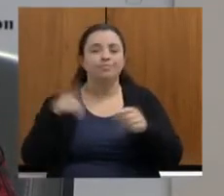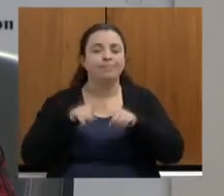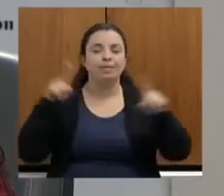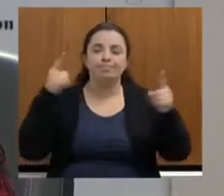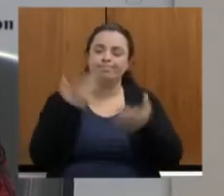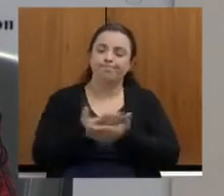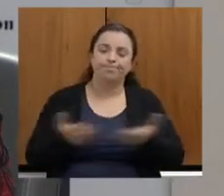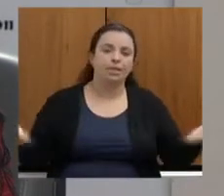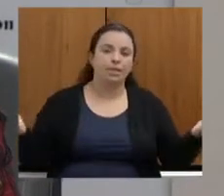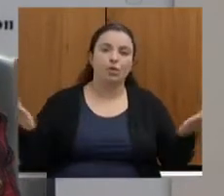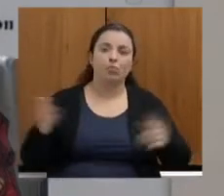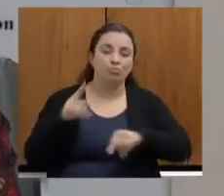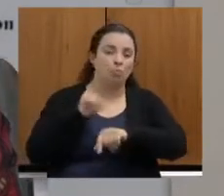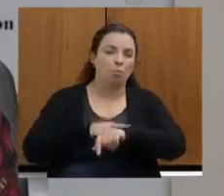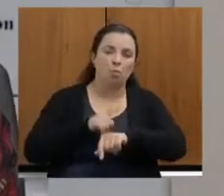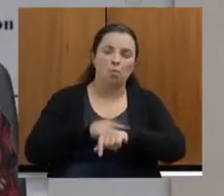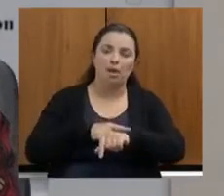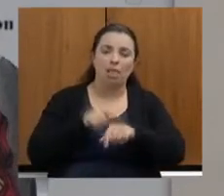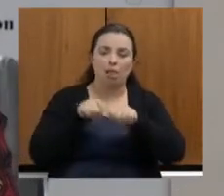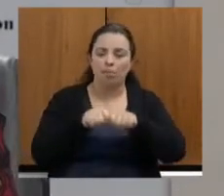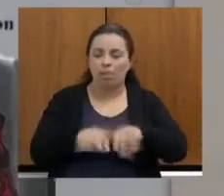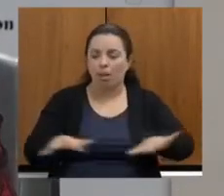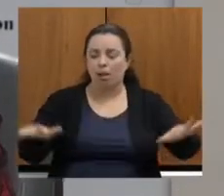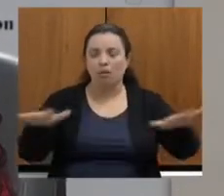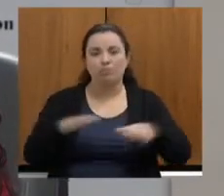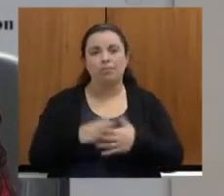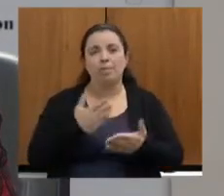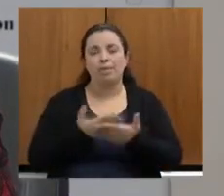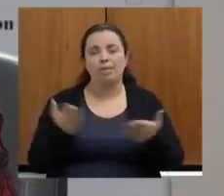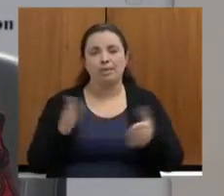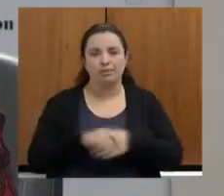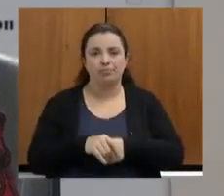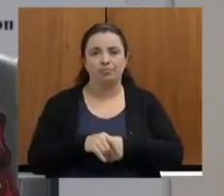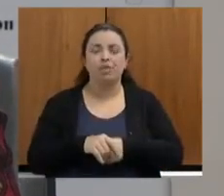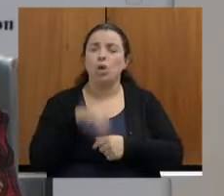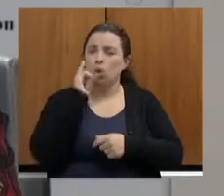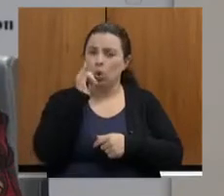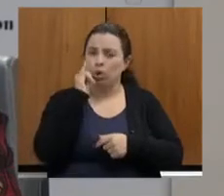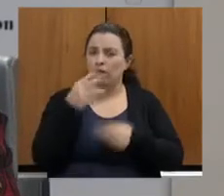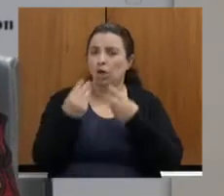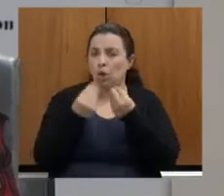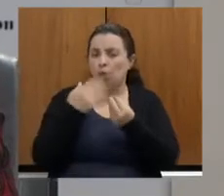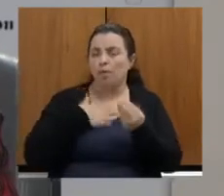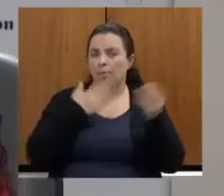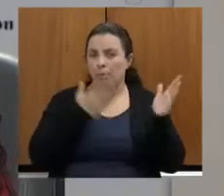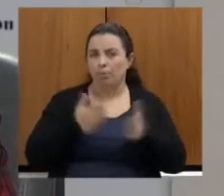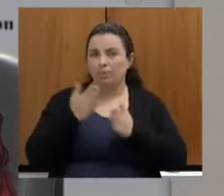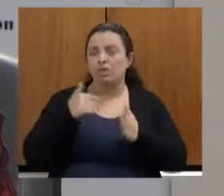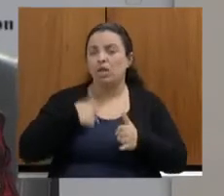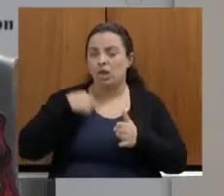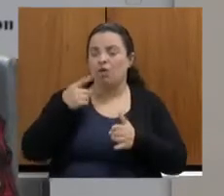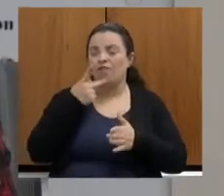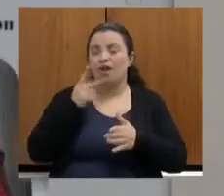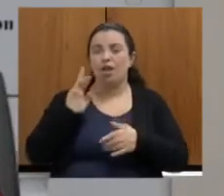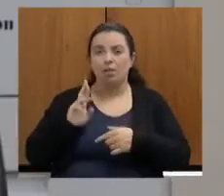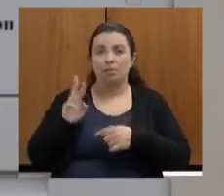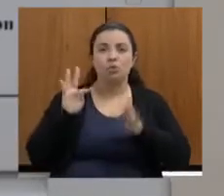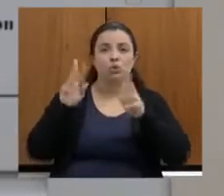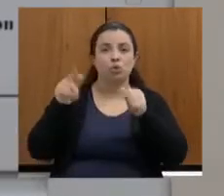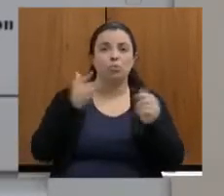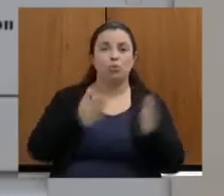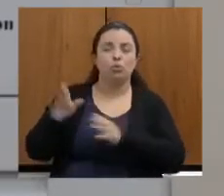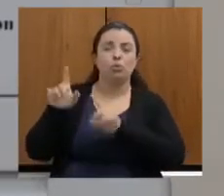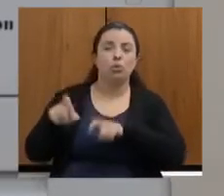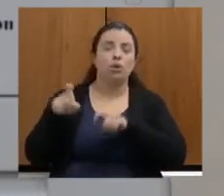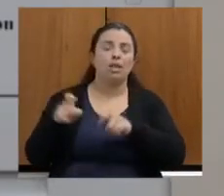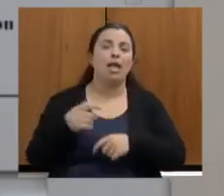momento e falando um pouquinho da minha produção mas eu já falo que representando todos os produtores rurais eu devo ter da